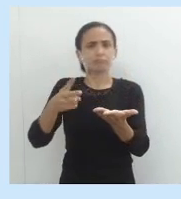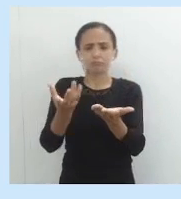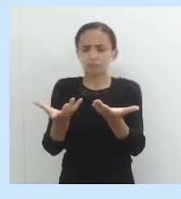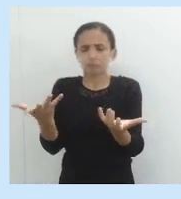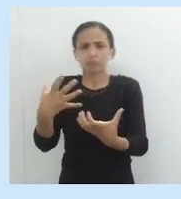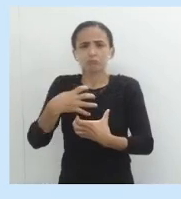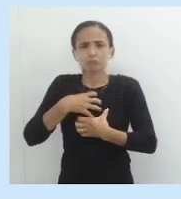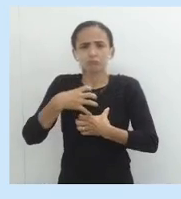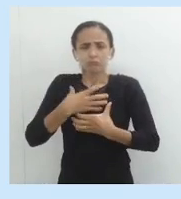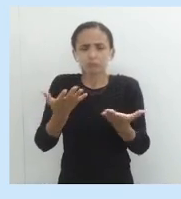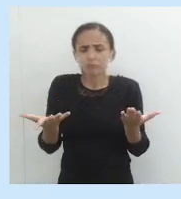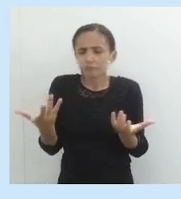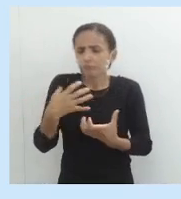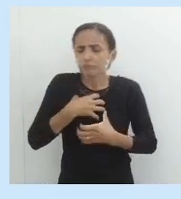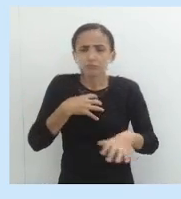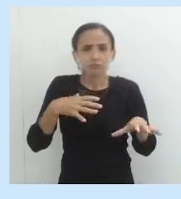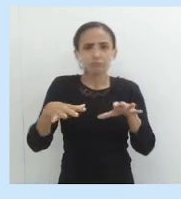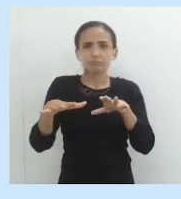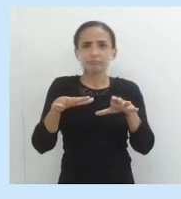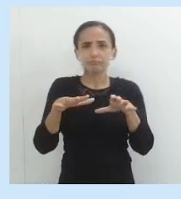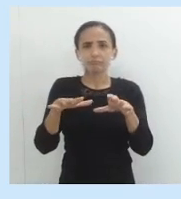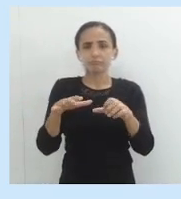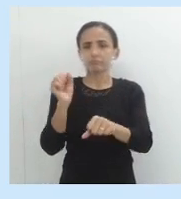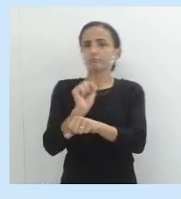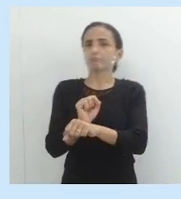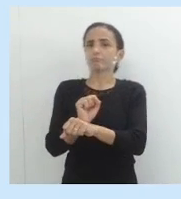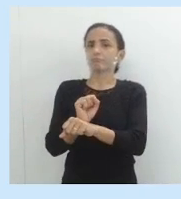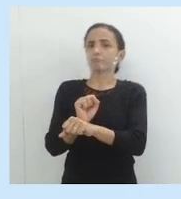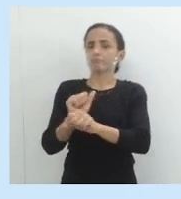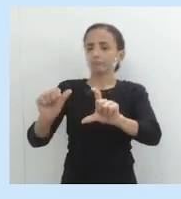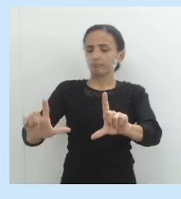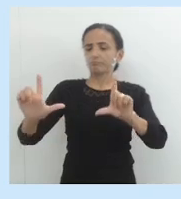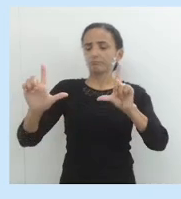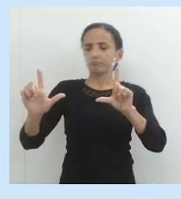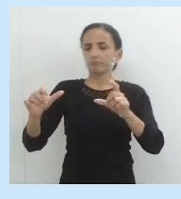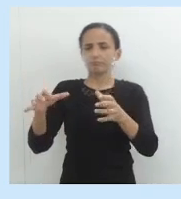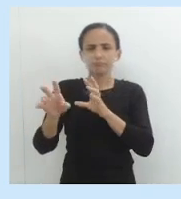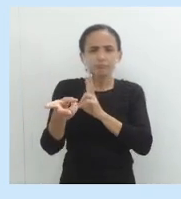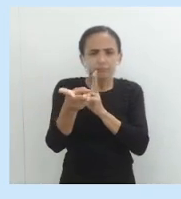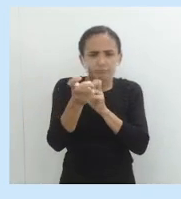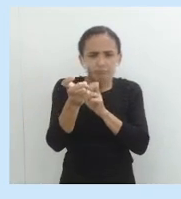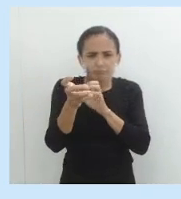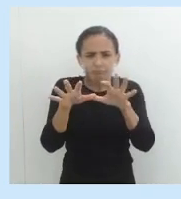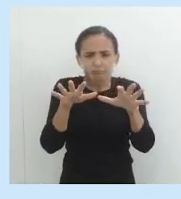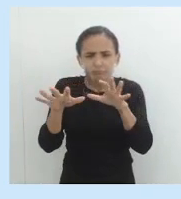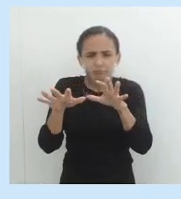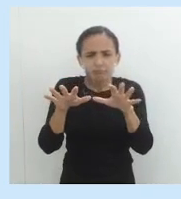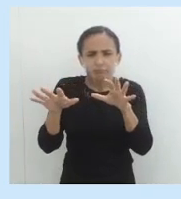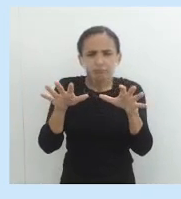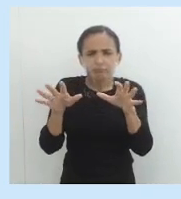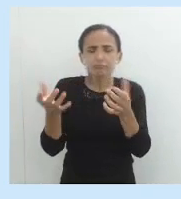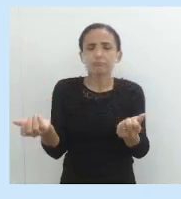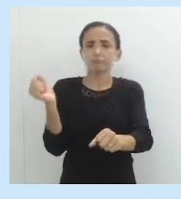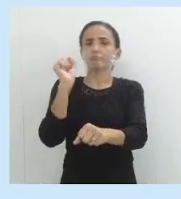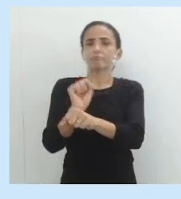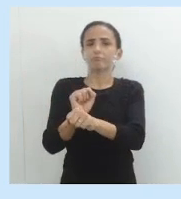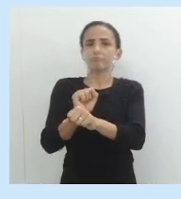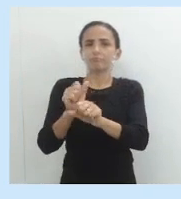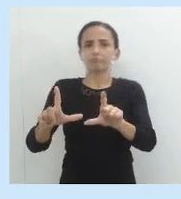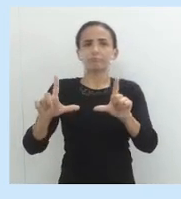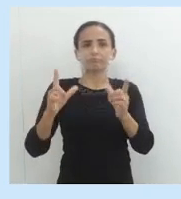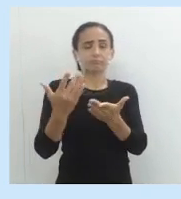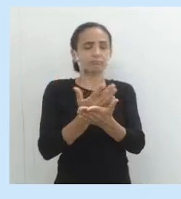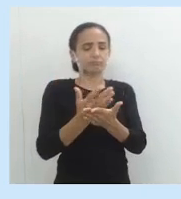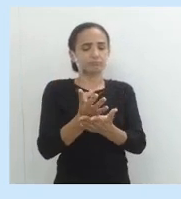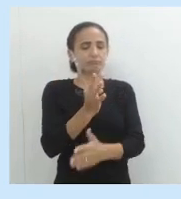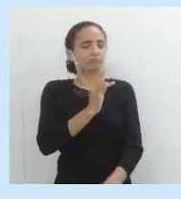movimento, né? Mas eles estão parados, né? Uma obra que não vai estar em movimento, mas que vai enganar nossos sentidos, né? Então, algumas técnicas,